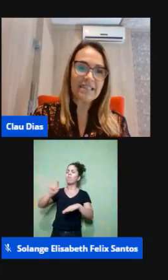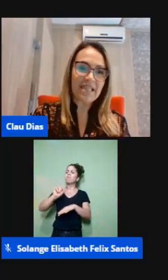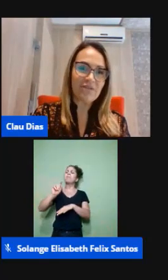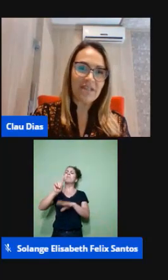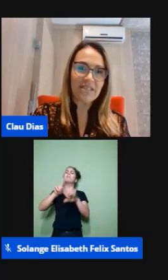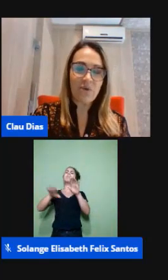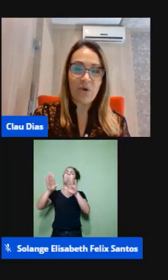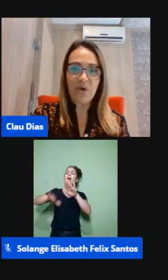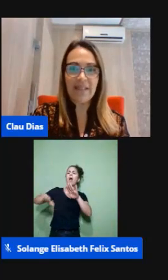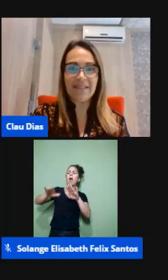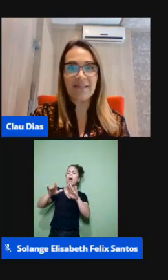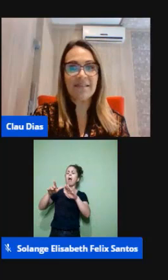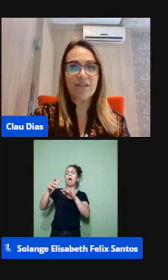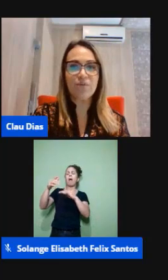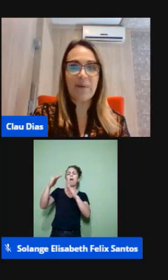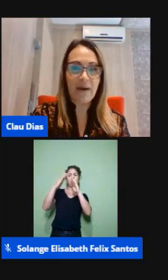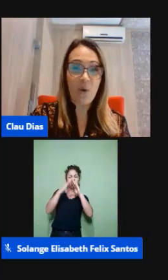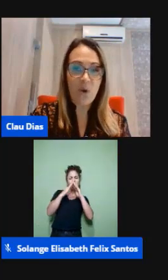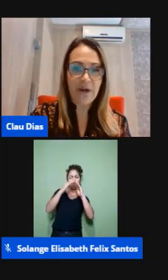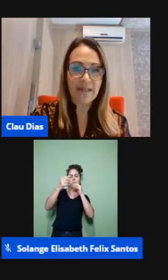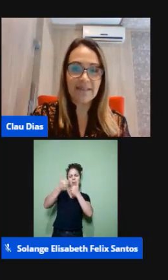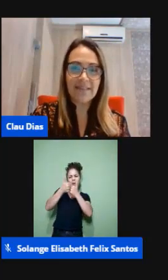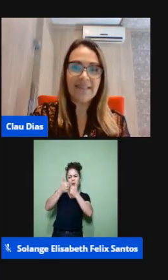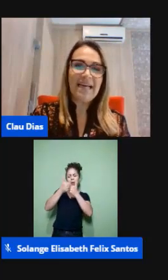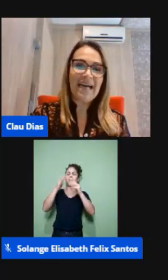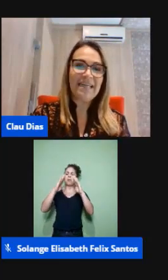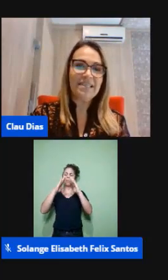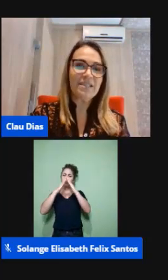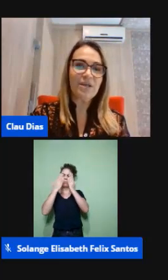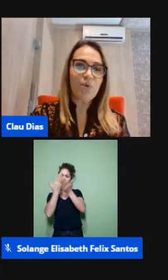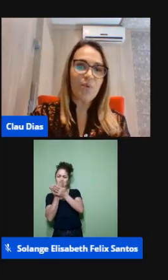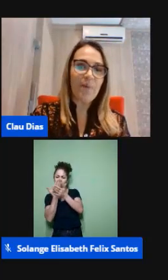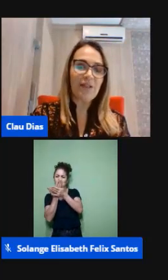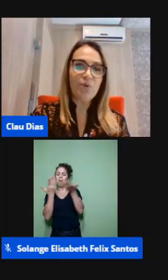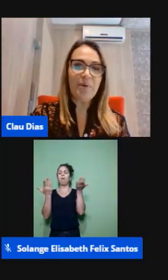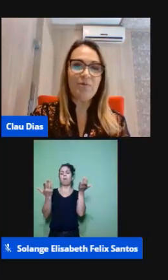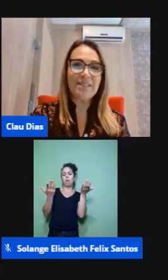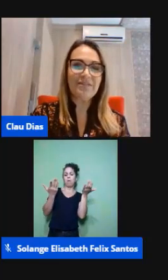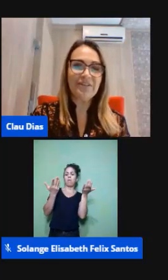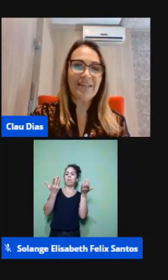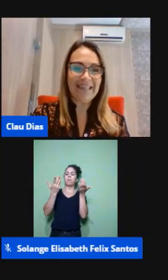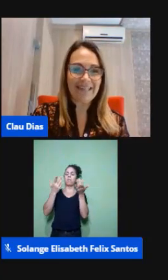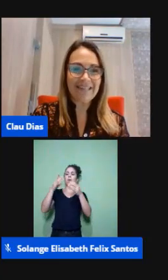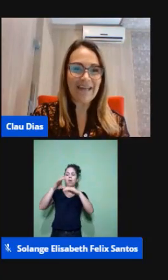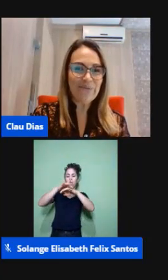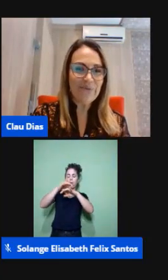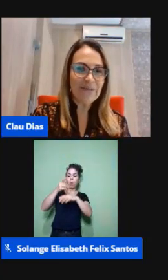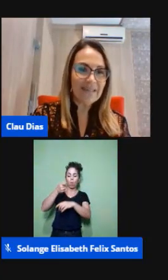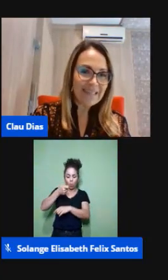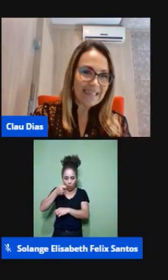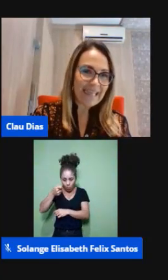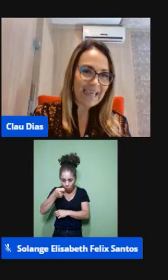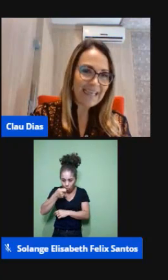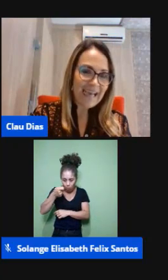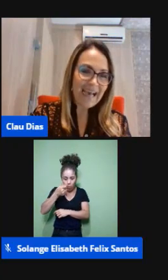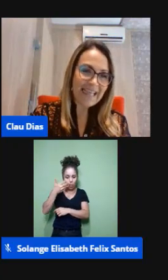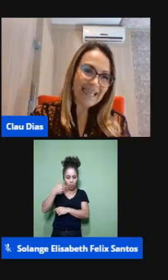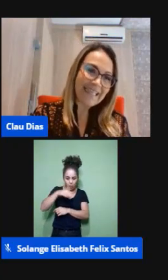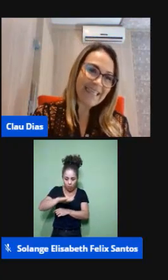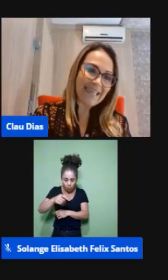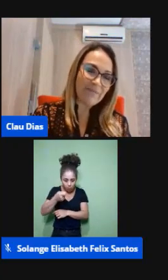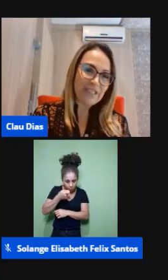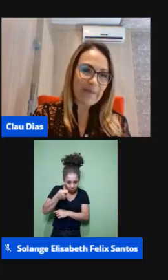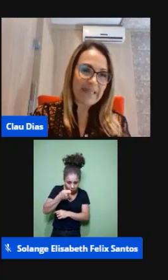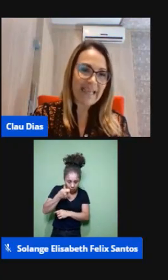As crianças dentro da escola, as crianças numa horta, a criança com uma lupa observando ali a tartaruga, né?